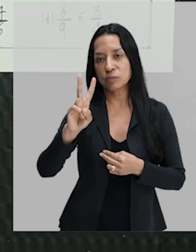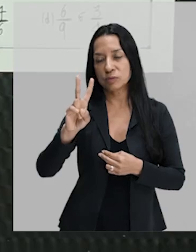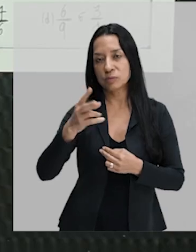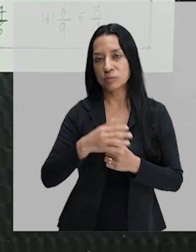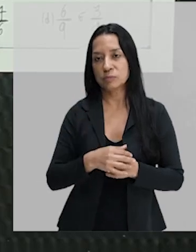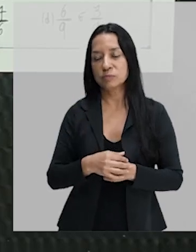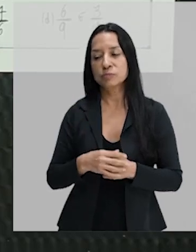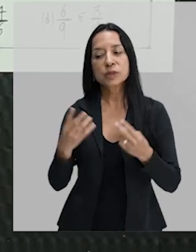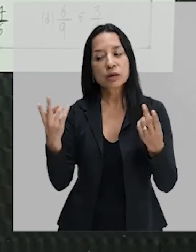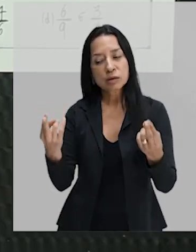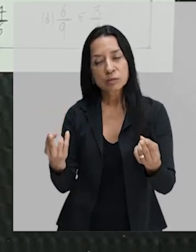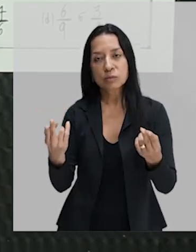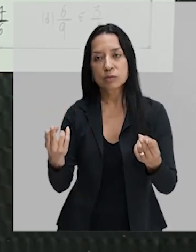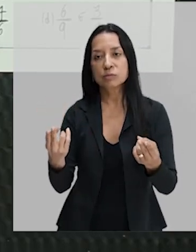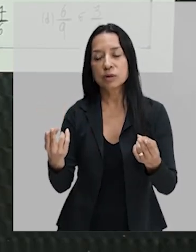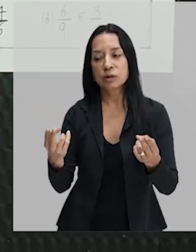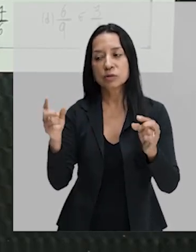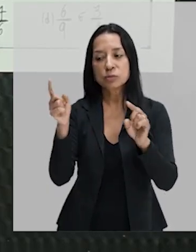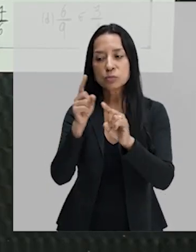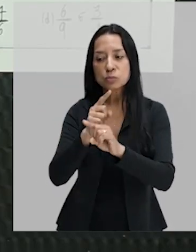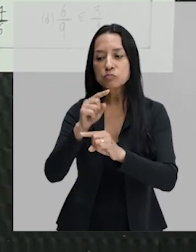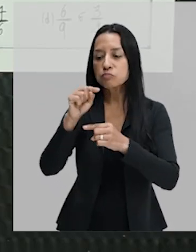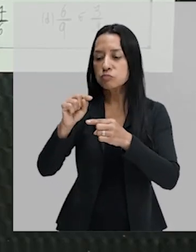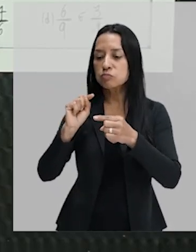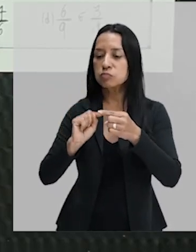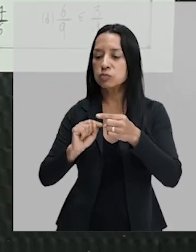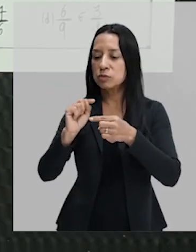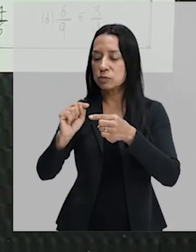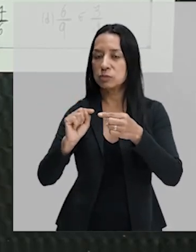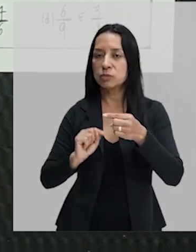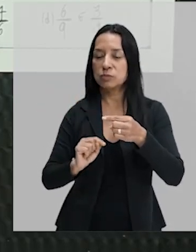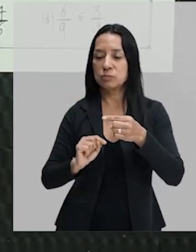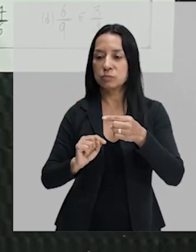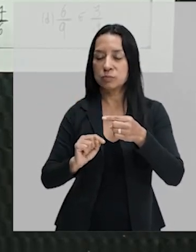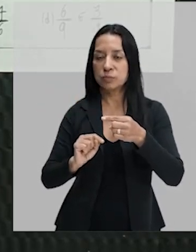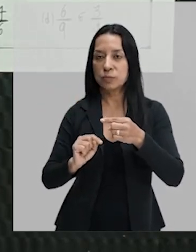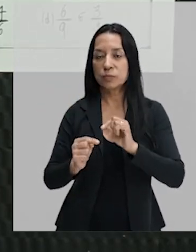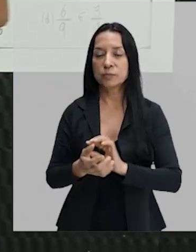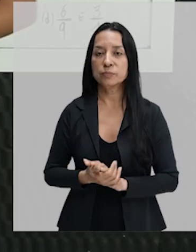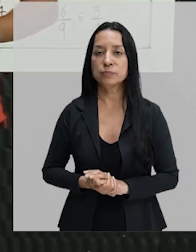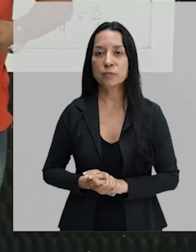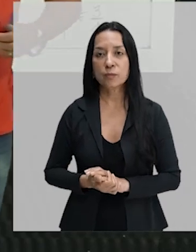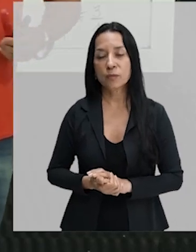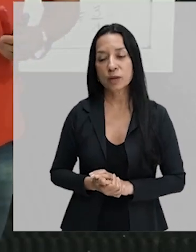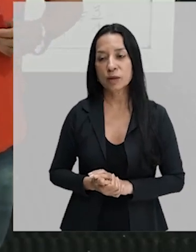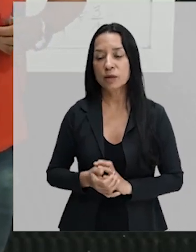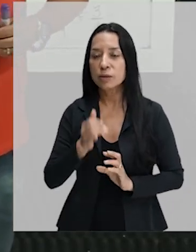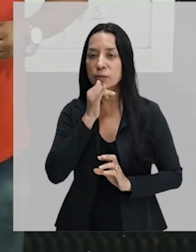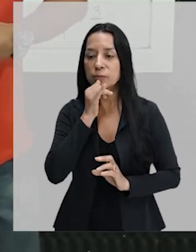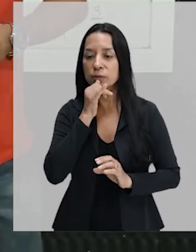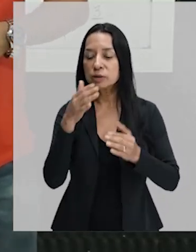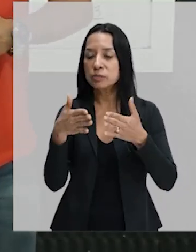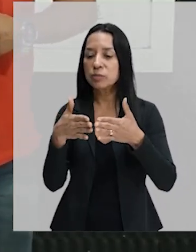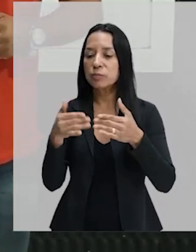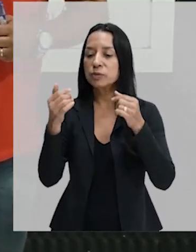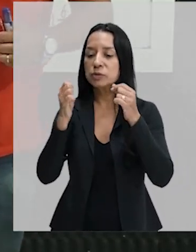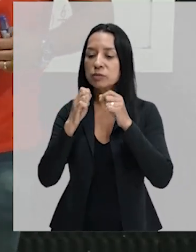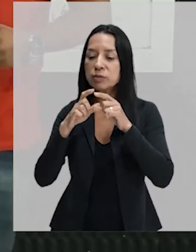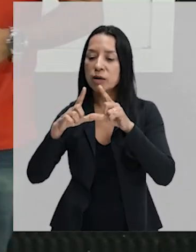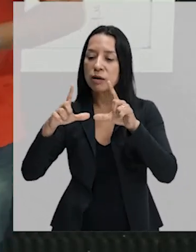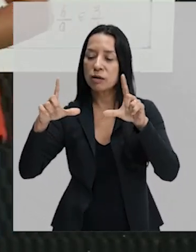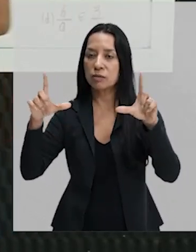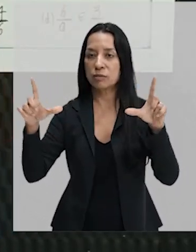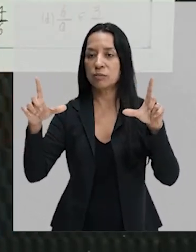mais é do que uma igualdade entre duas razões. Certo? Olha, quando você vai pedir para ampliar uma